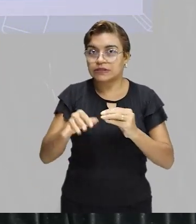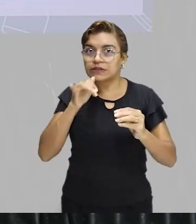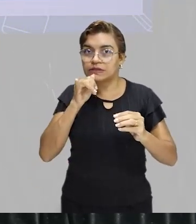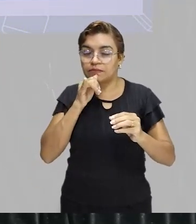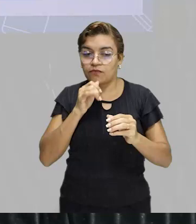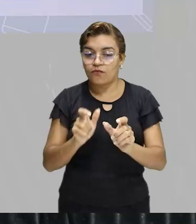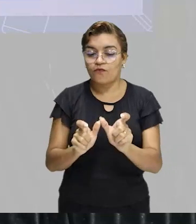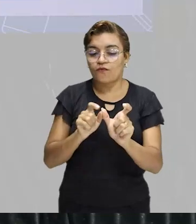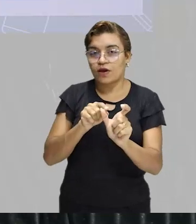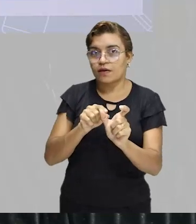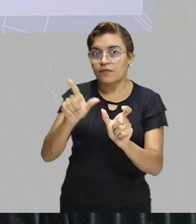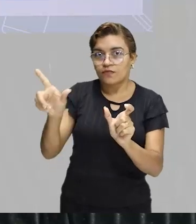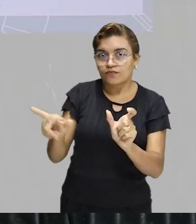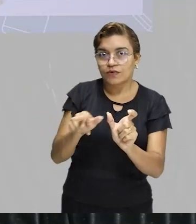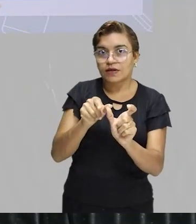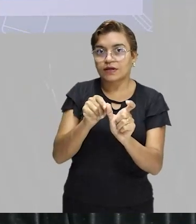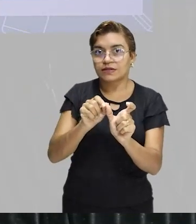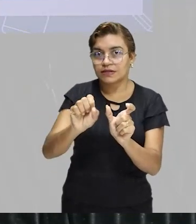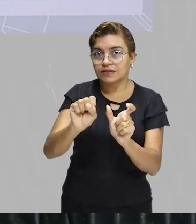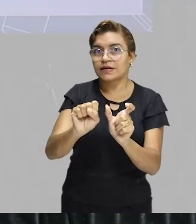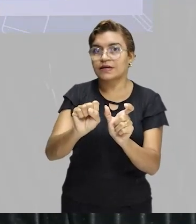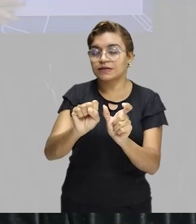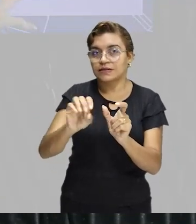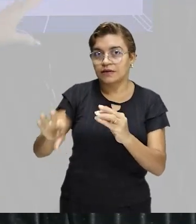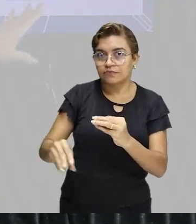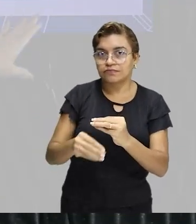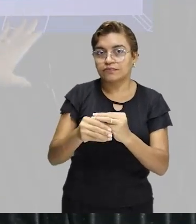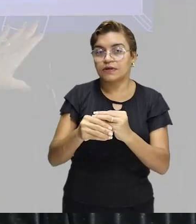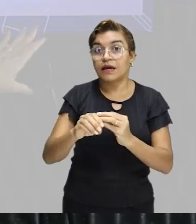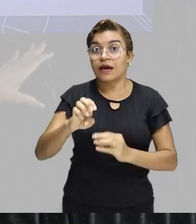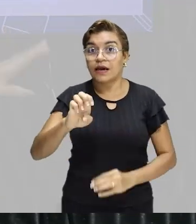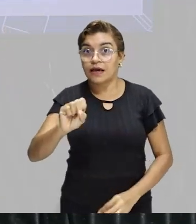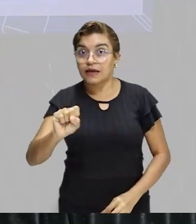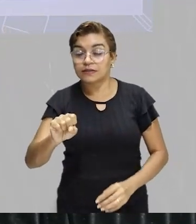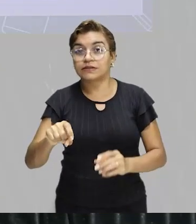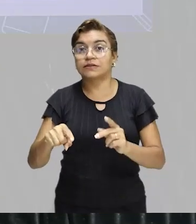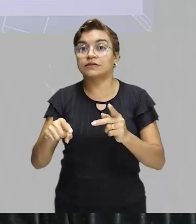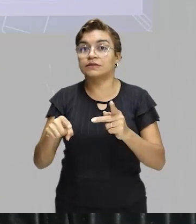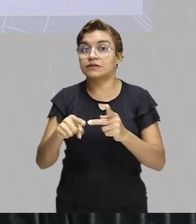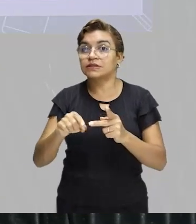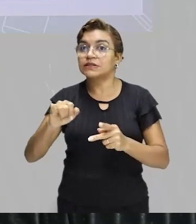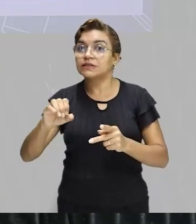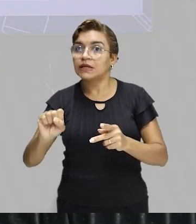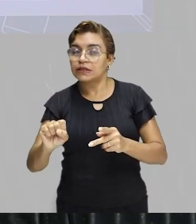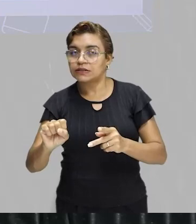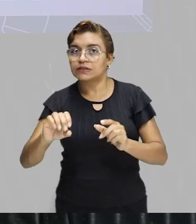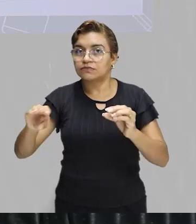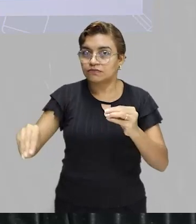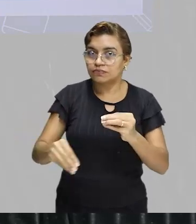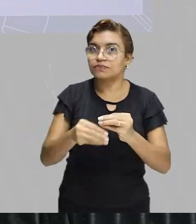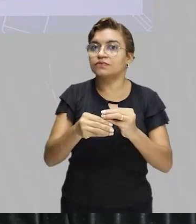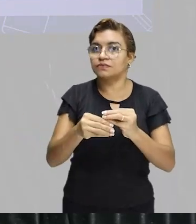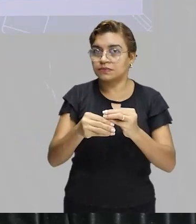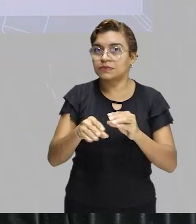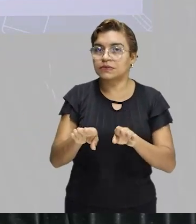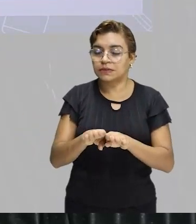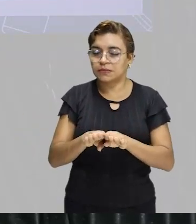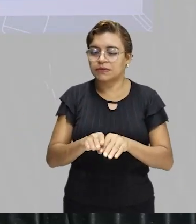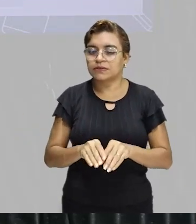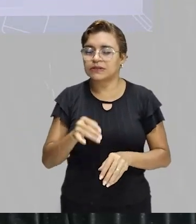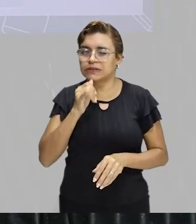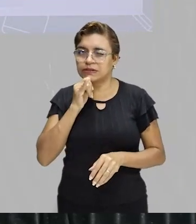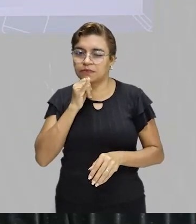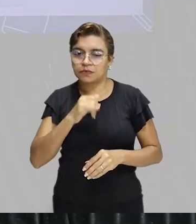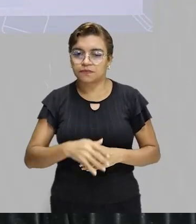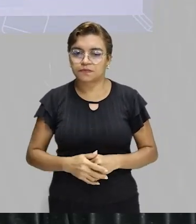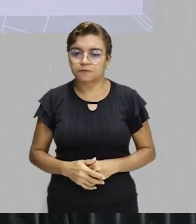do verbo s, es ou ies, considerando as suas terminações. Vamos ver